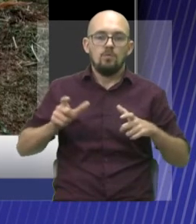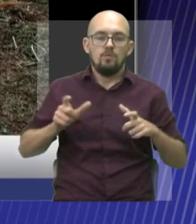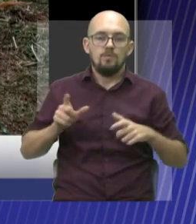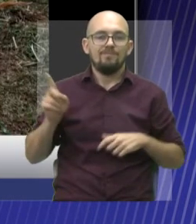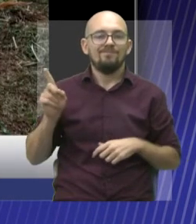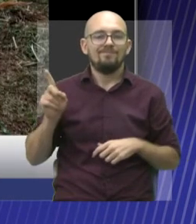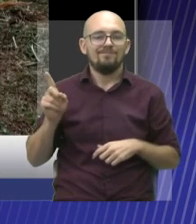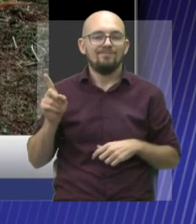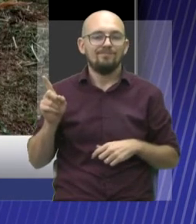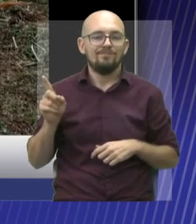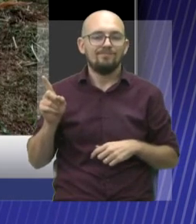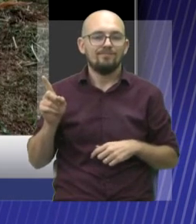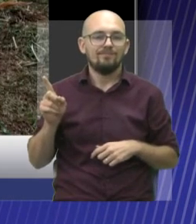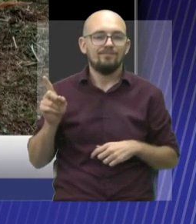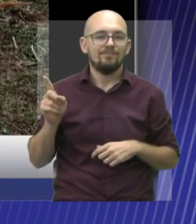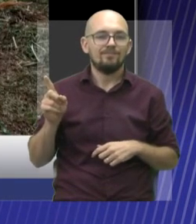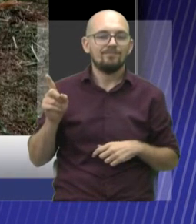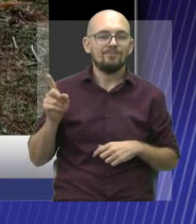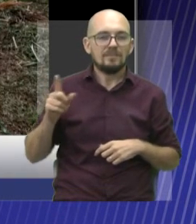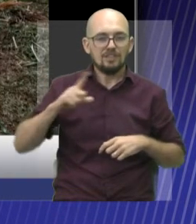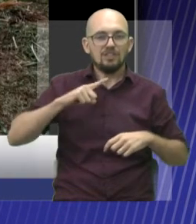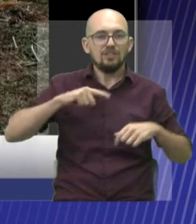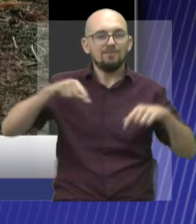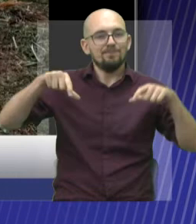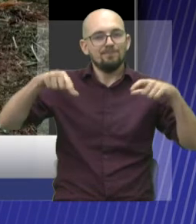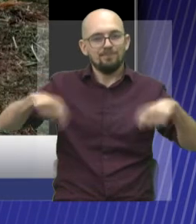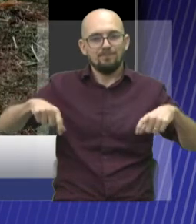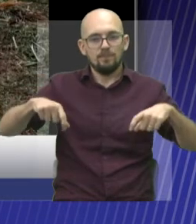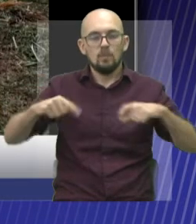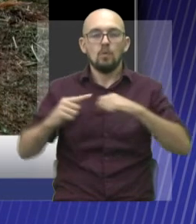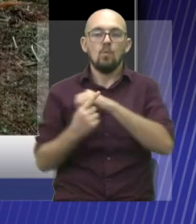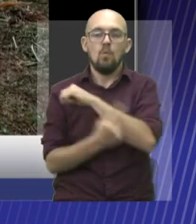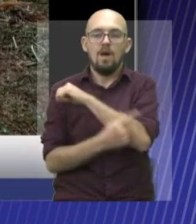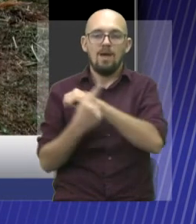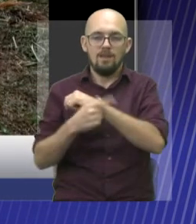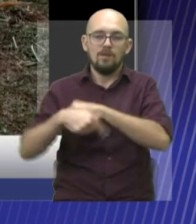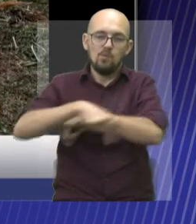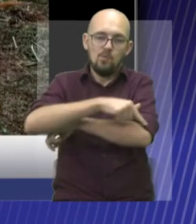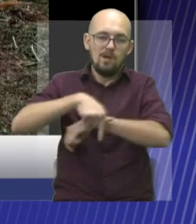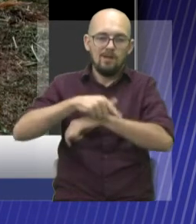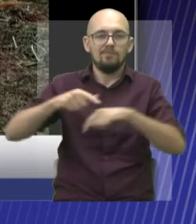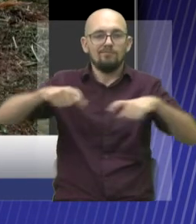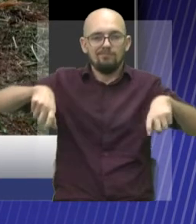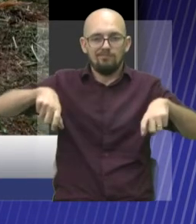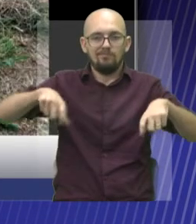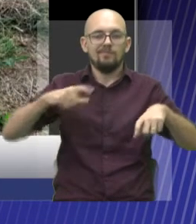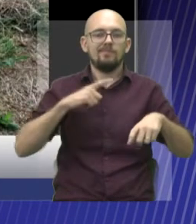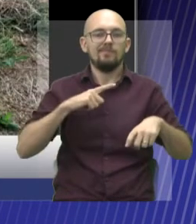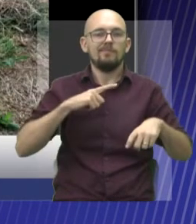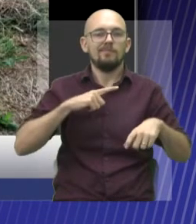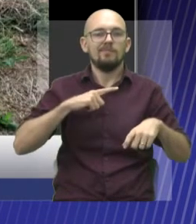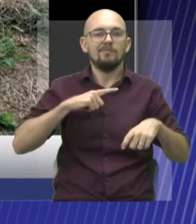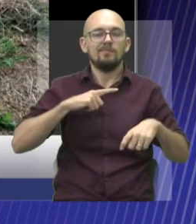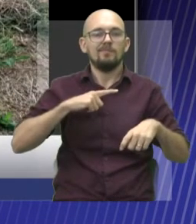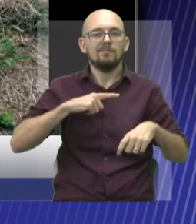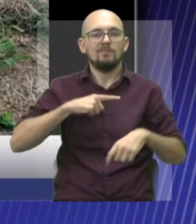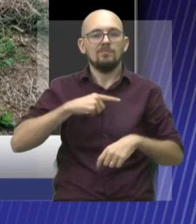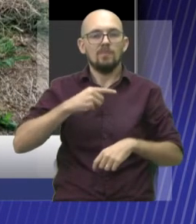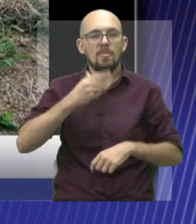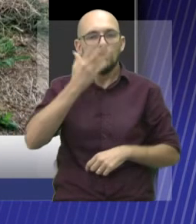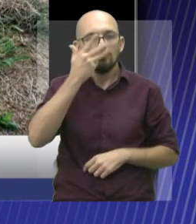como se diz, no, na quadra, faz a educação infantil com as crianças